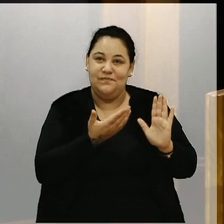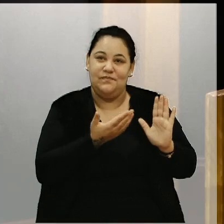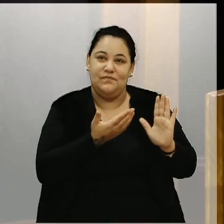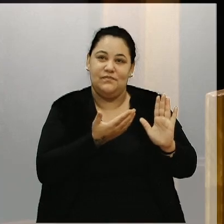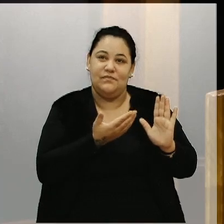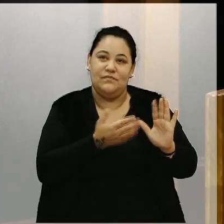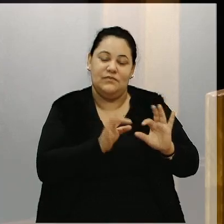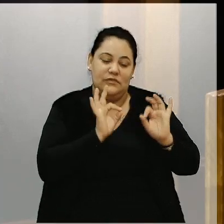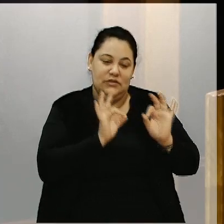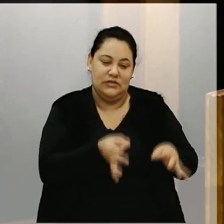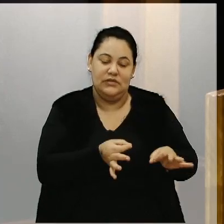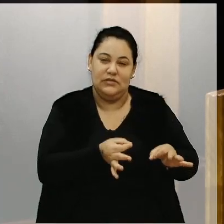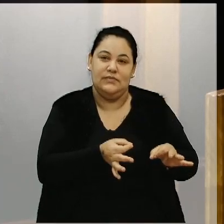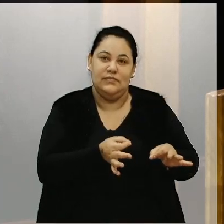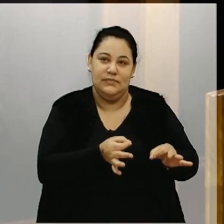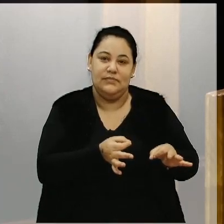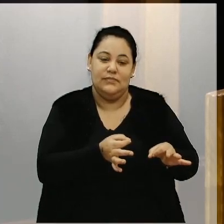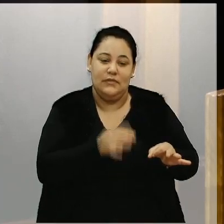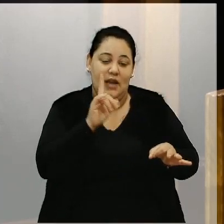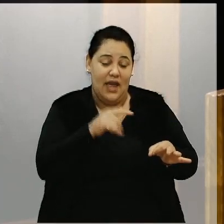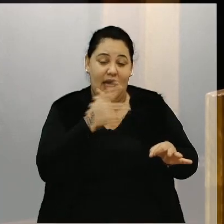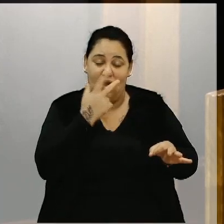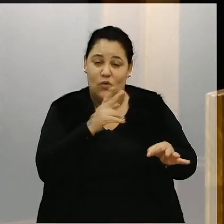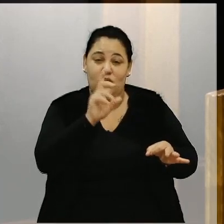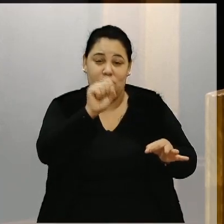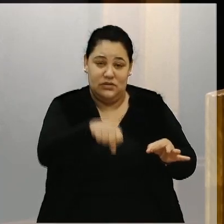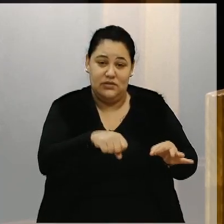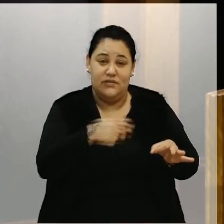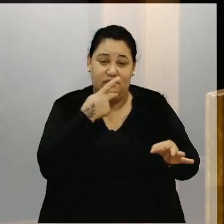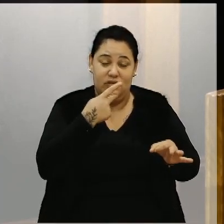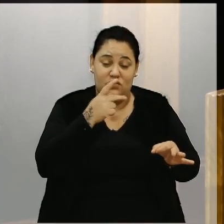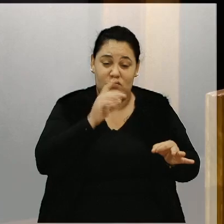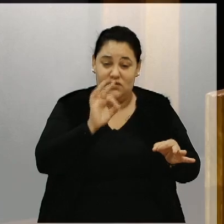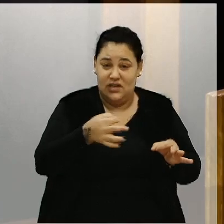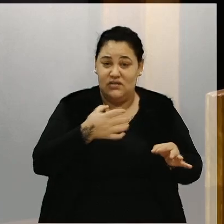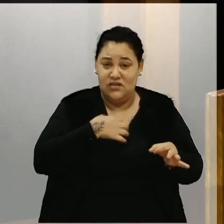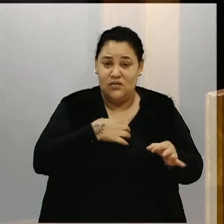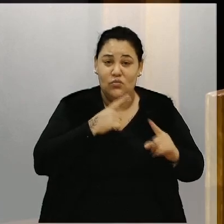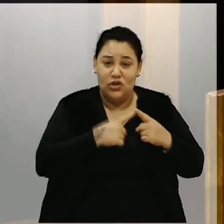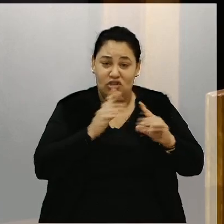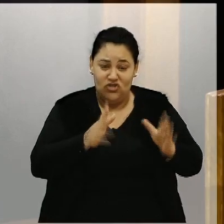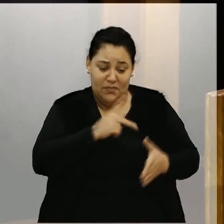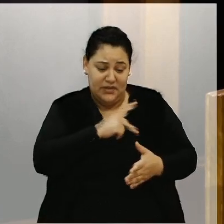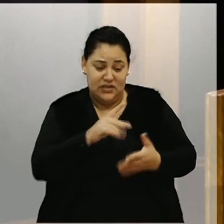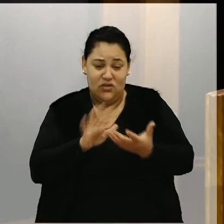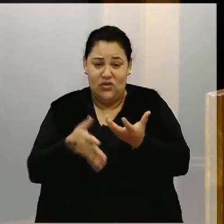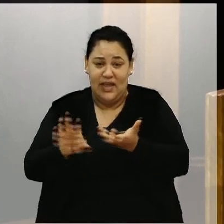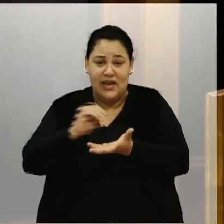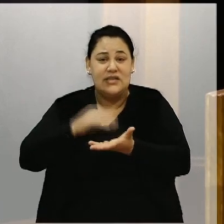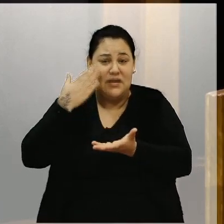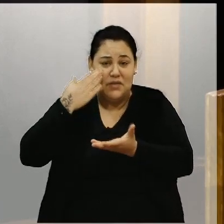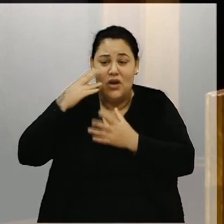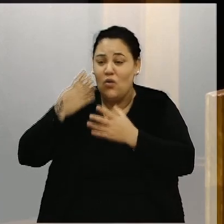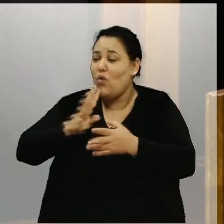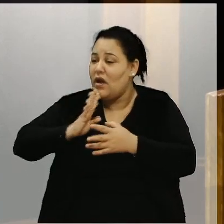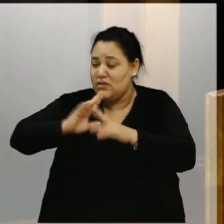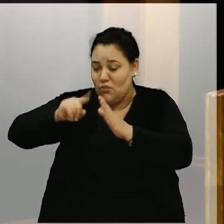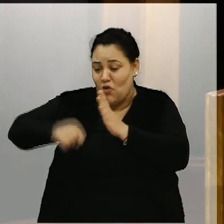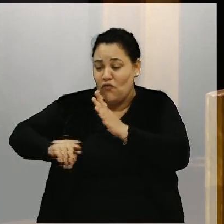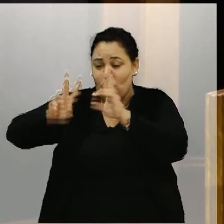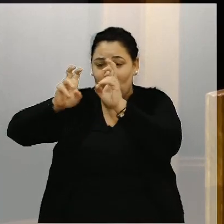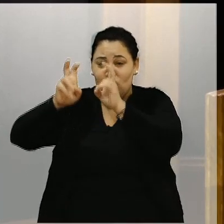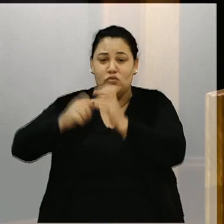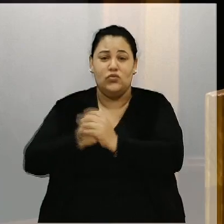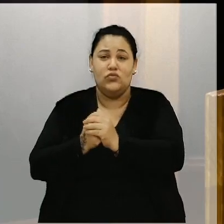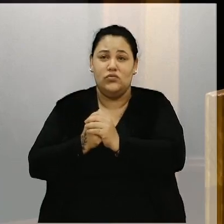exatamente um caso exatamente igual. Ele falou com propriedade porque ele foi presidente da Codeca, ele sabia o que estava falando, né? E foi o mesmo